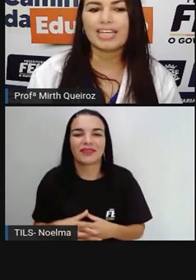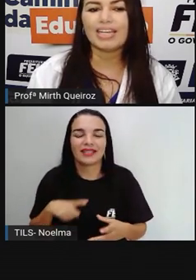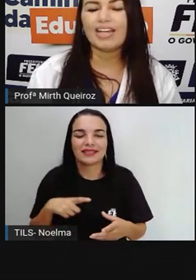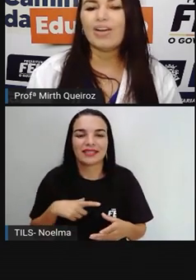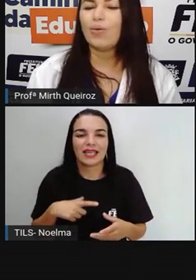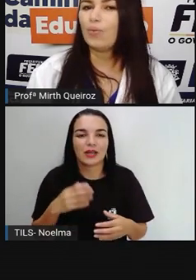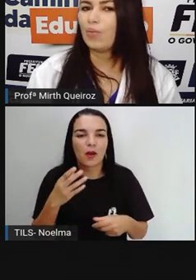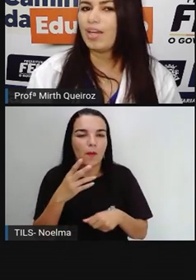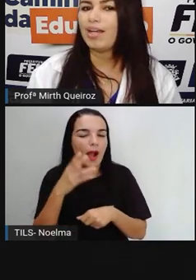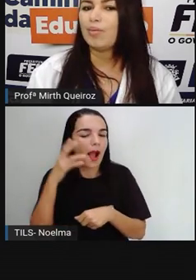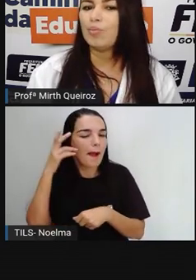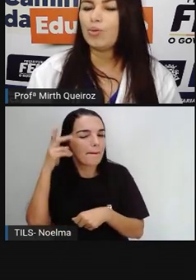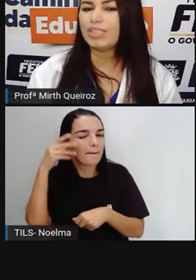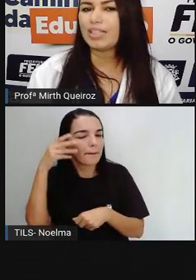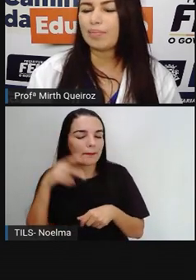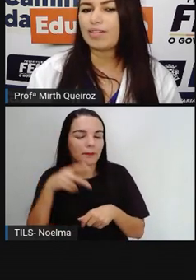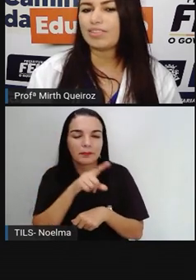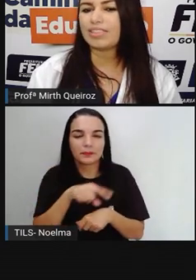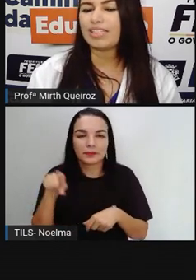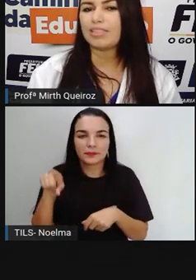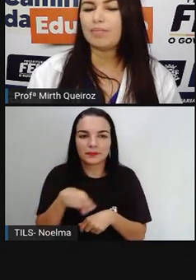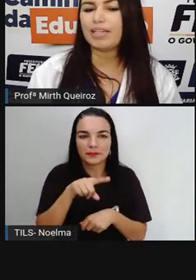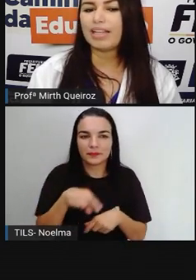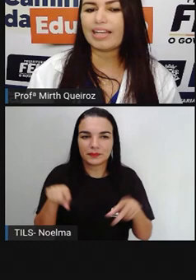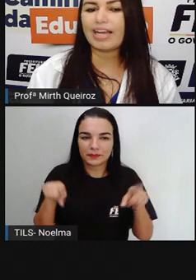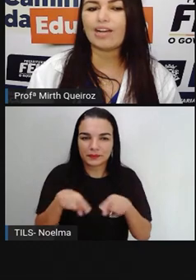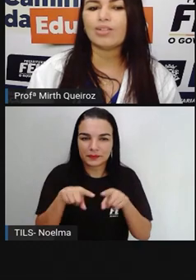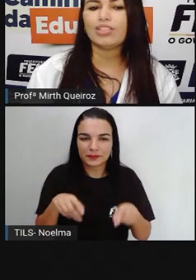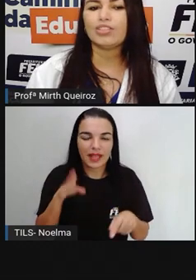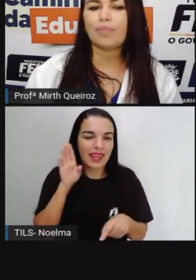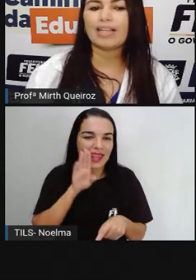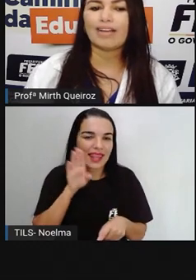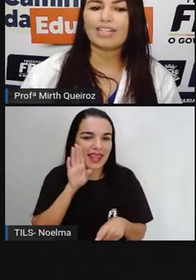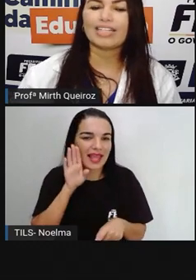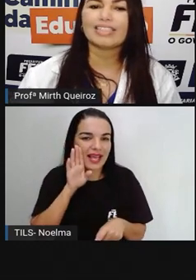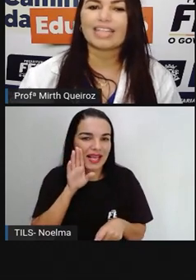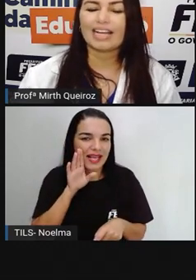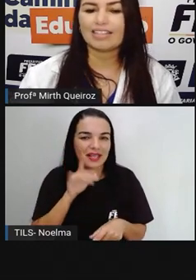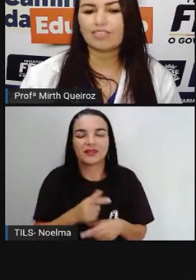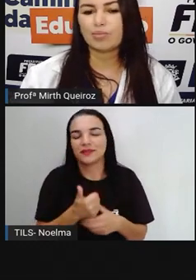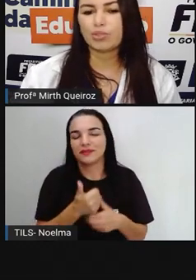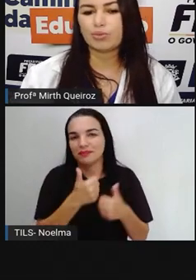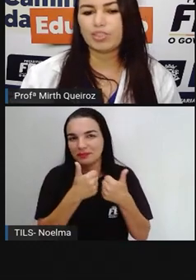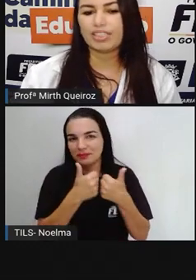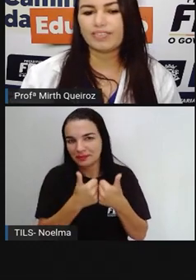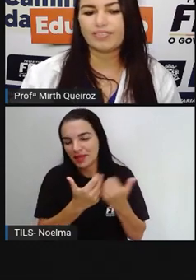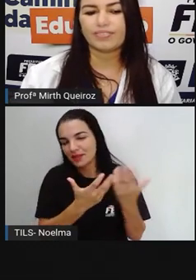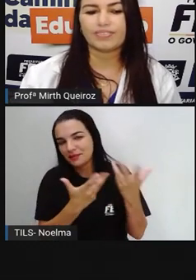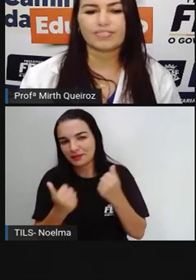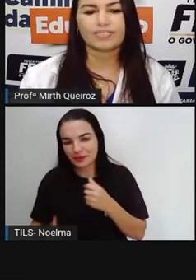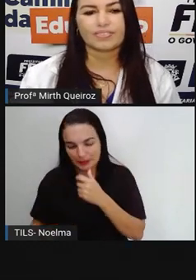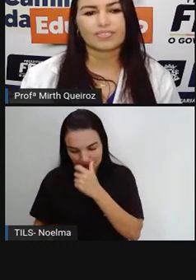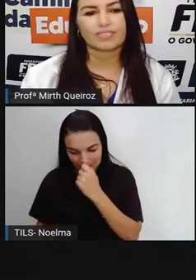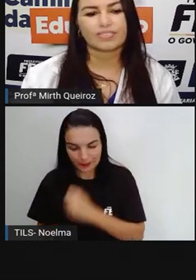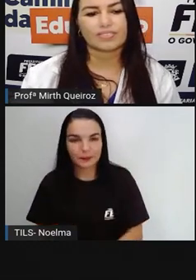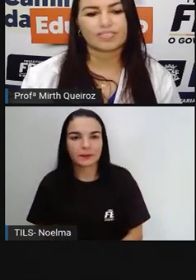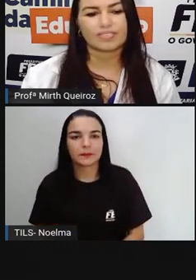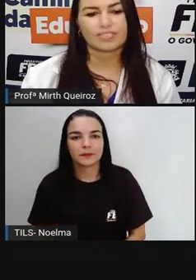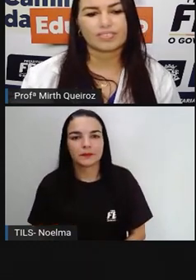trouxe aqui uma música para vocês, bem legal, de palavra cantada. Vamos ouvir?